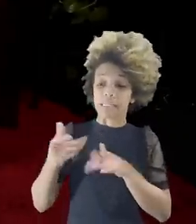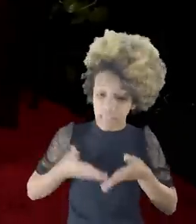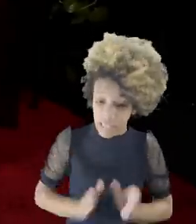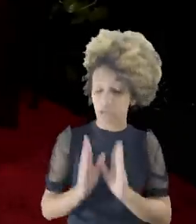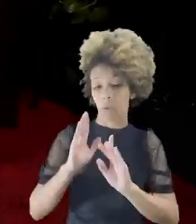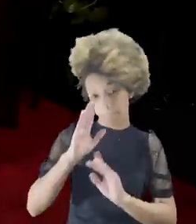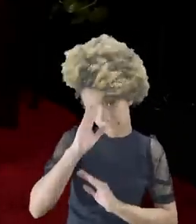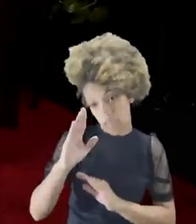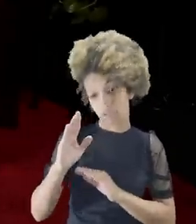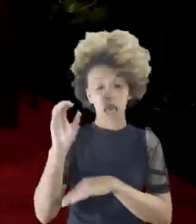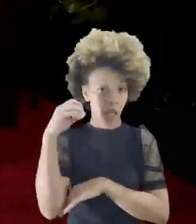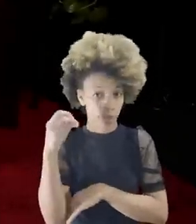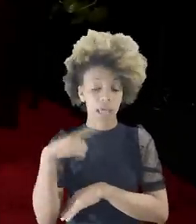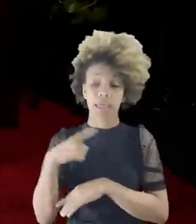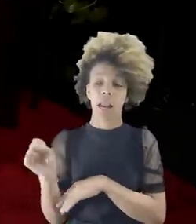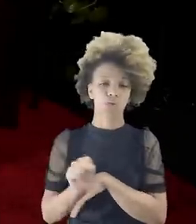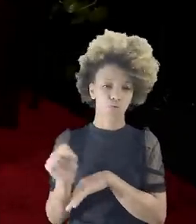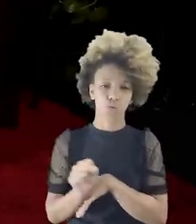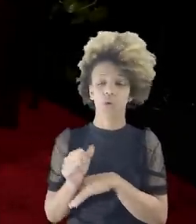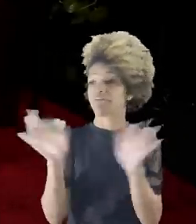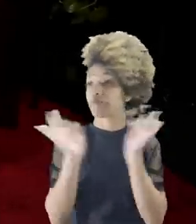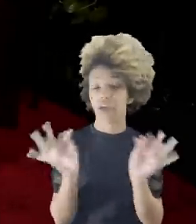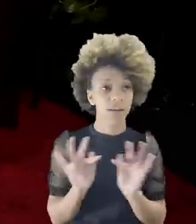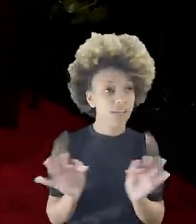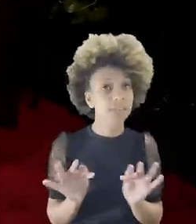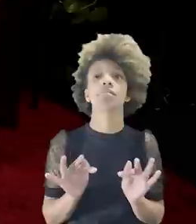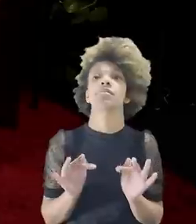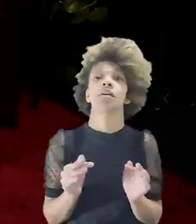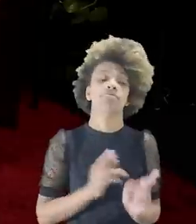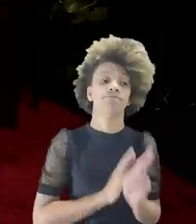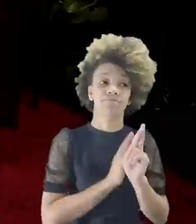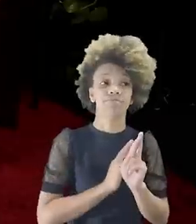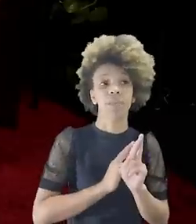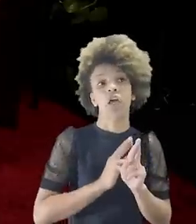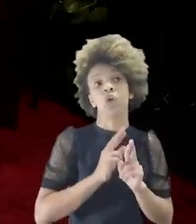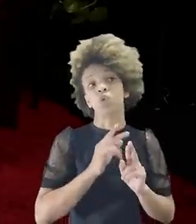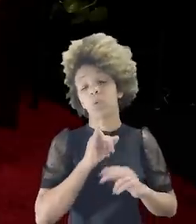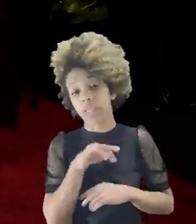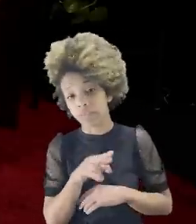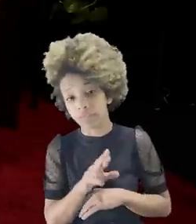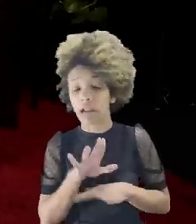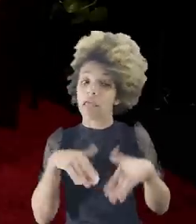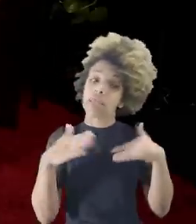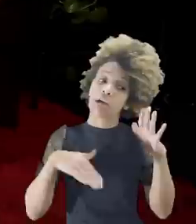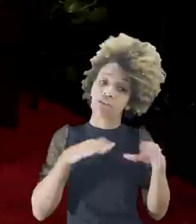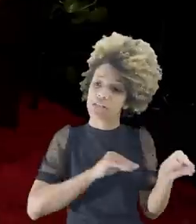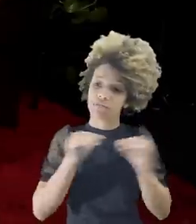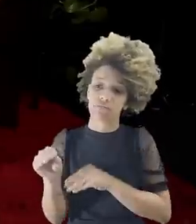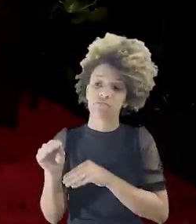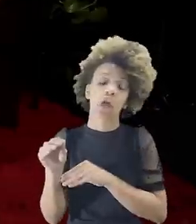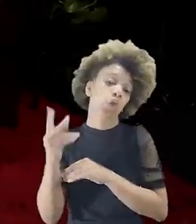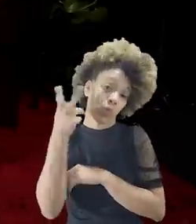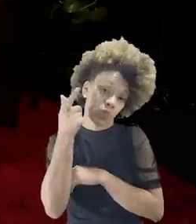destacou e nasceu e cresceu em Porto Alegre o cara é Gaúcho e feliz da vida o sonho dele jogar no Inter Talvez ele caia no Ceará para